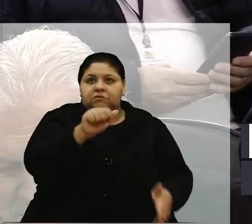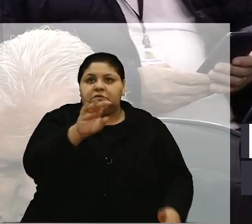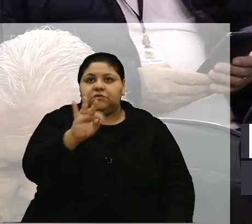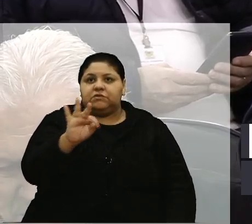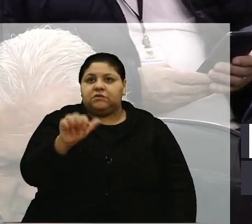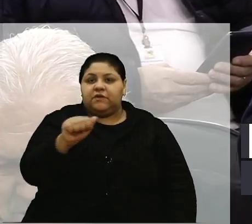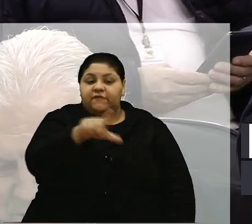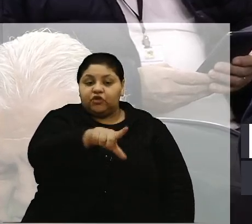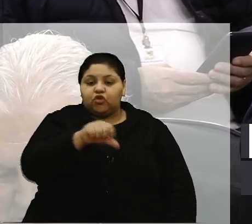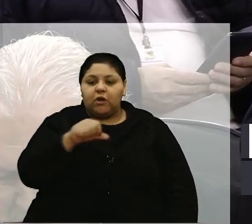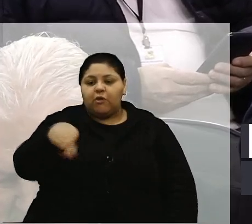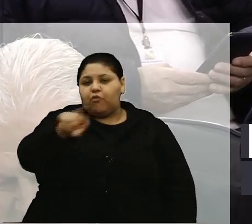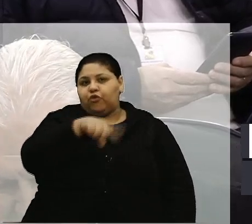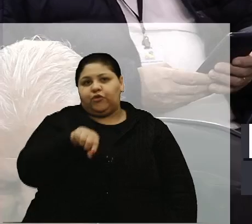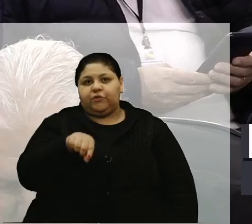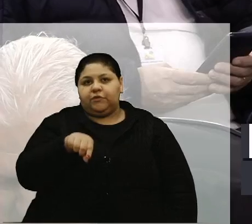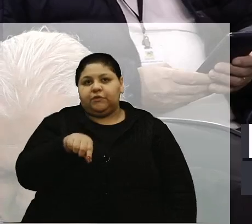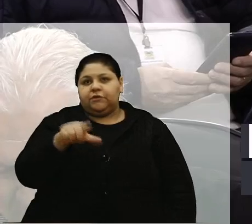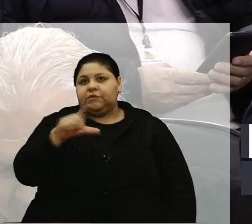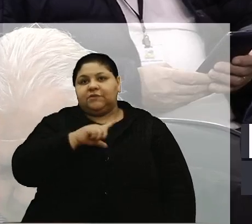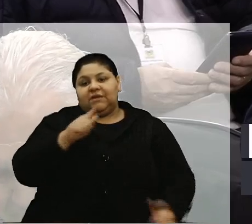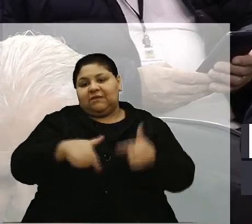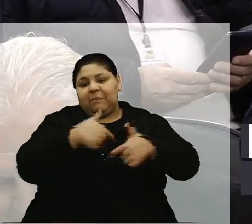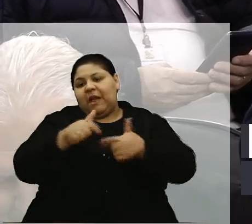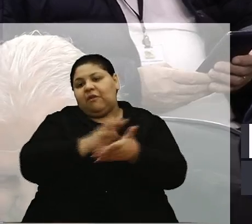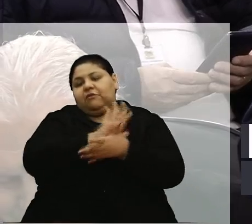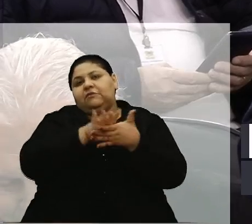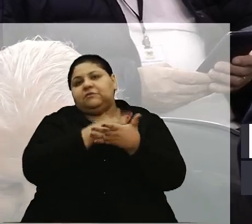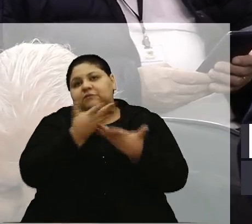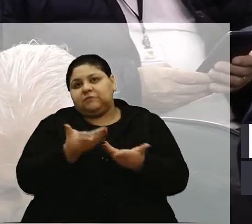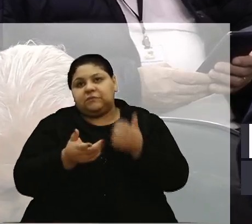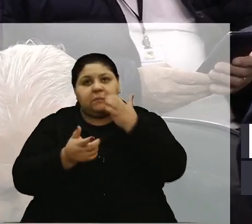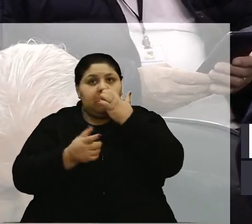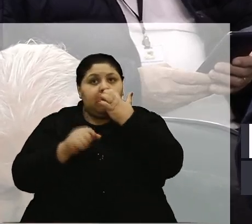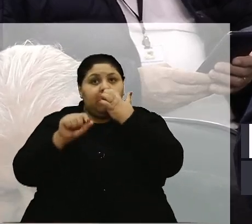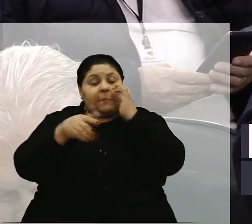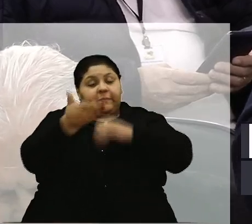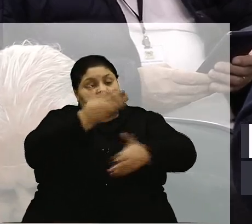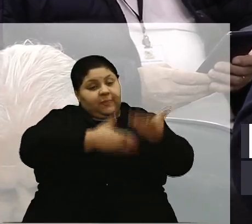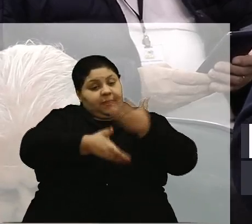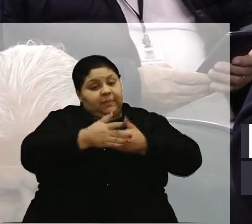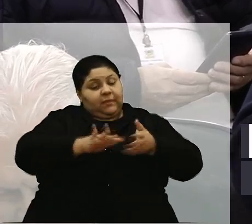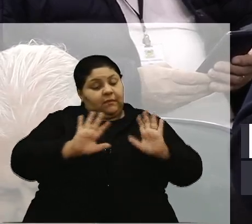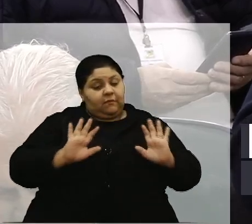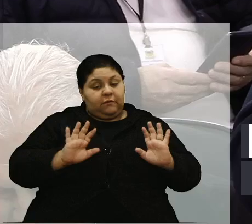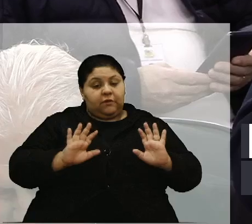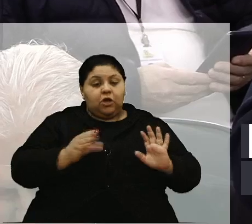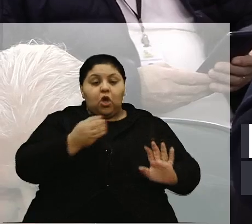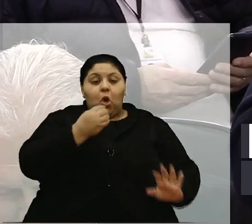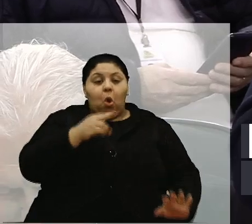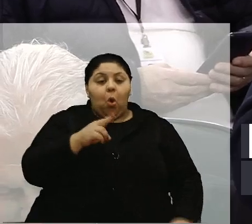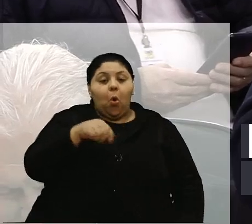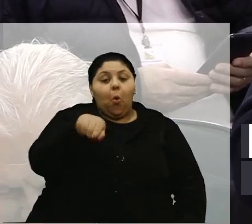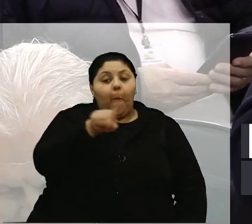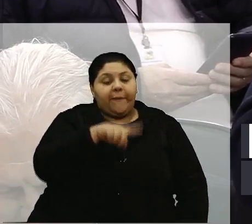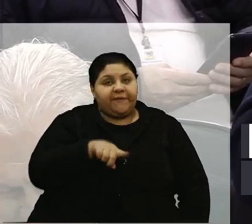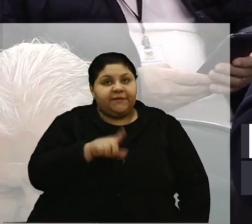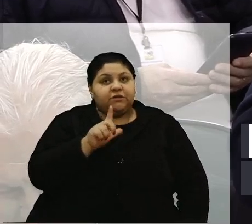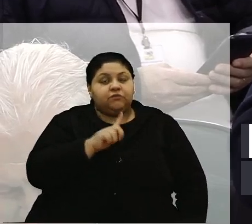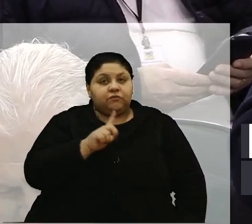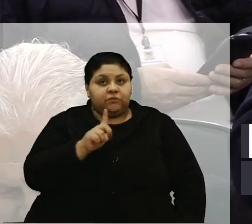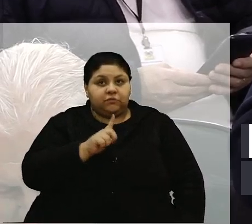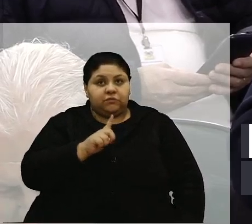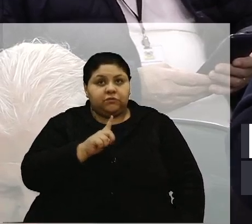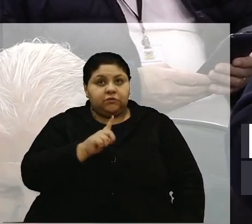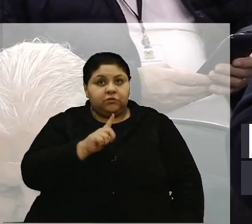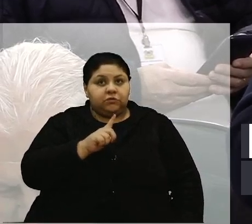gente. Senão a gente não tem função nenhuma. Então o que tem que permear para concluir minha fala? Ou a gente tenha lá